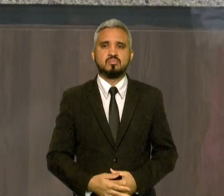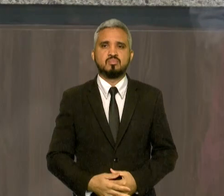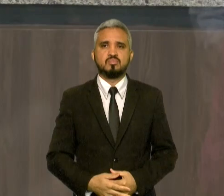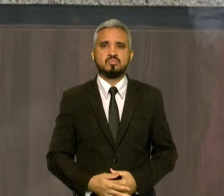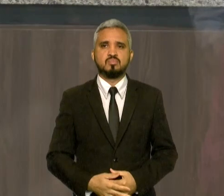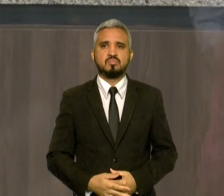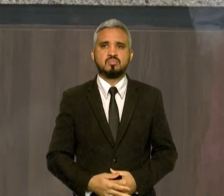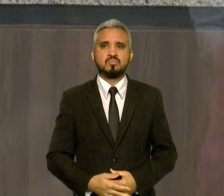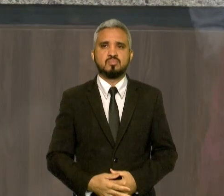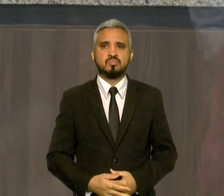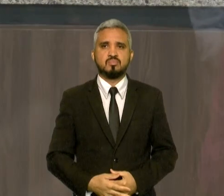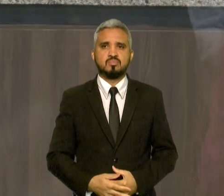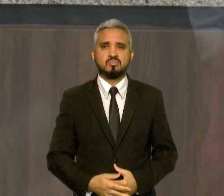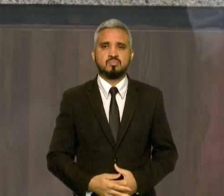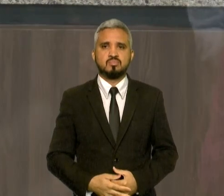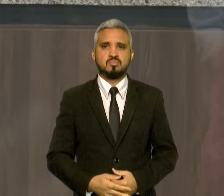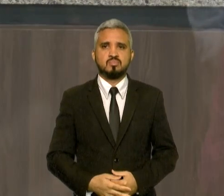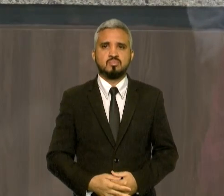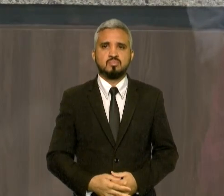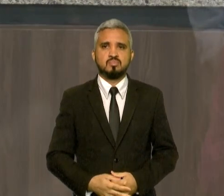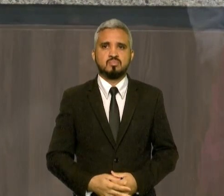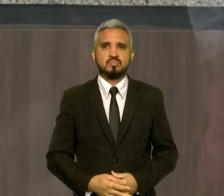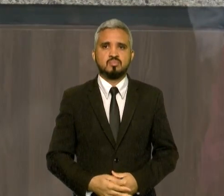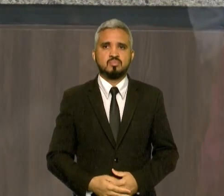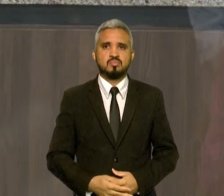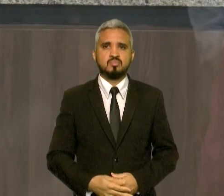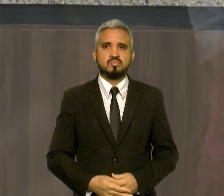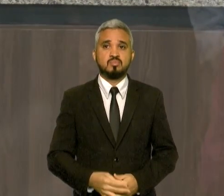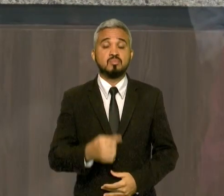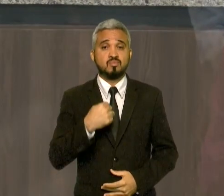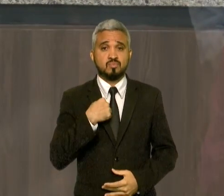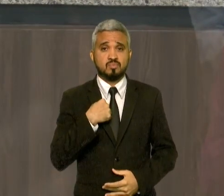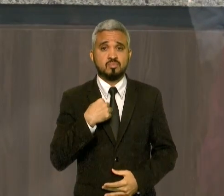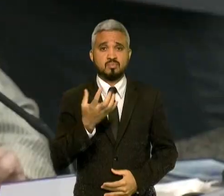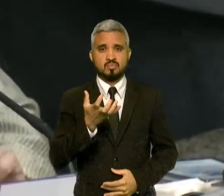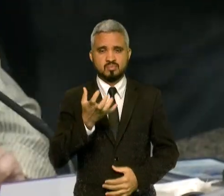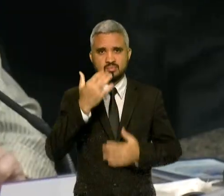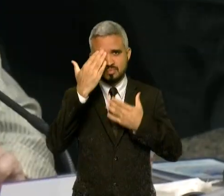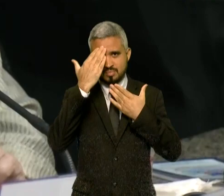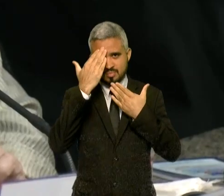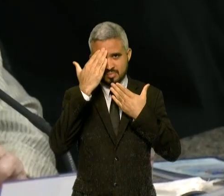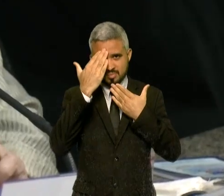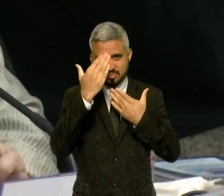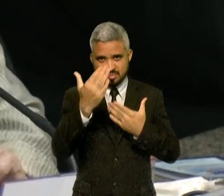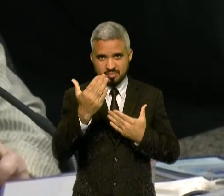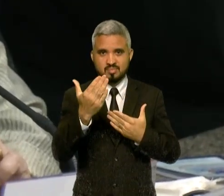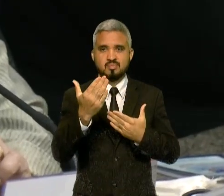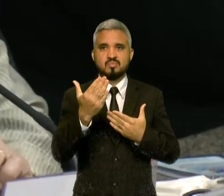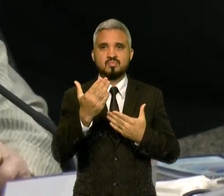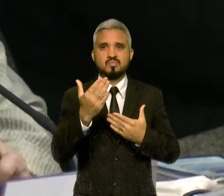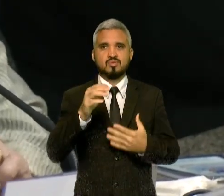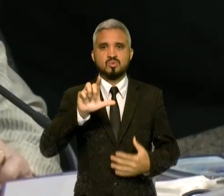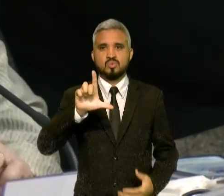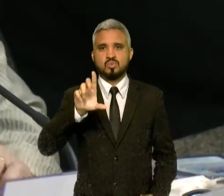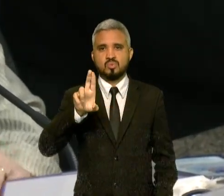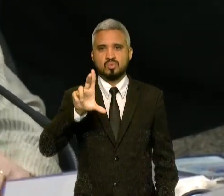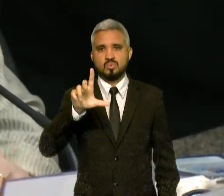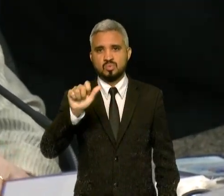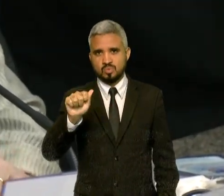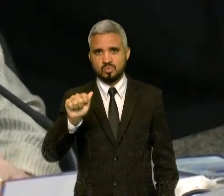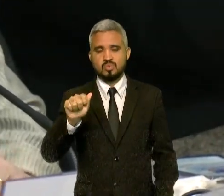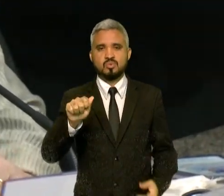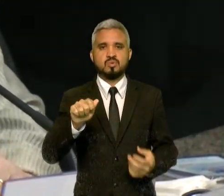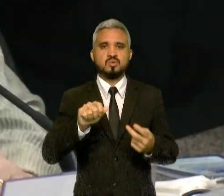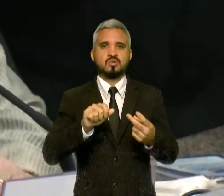Não, eu vou falar só rapidinho aqui. Eu quero aqui, presidente, agradecer muito... Viu, Lula, Carlos Lula,